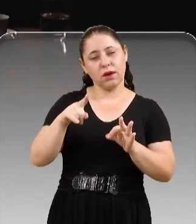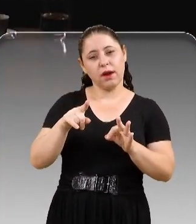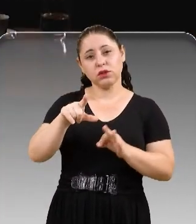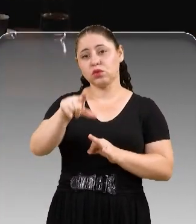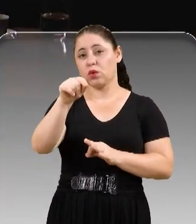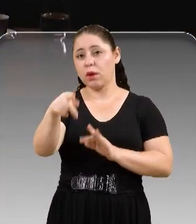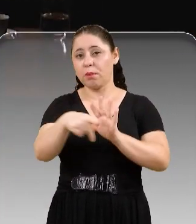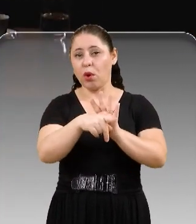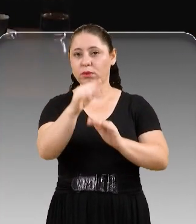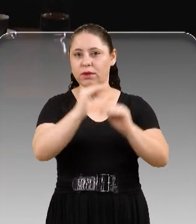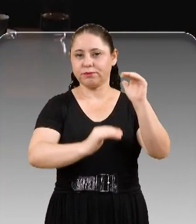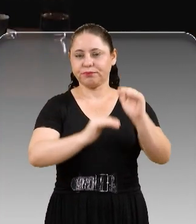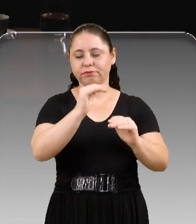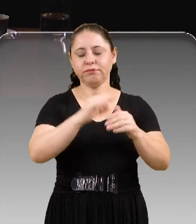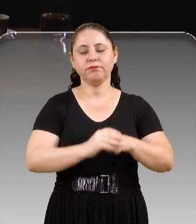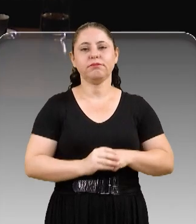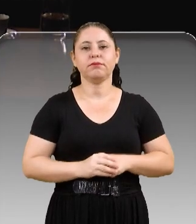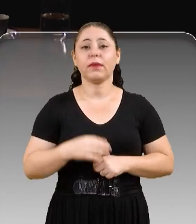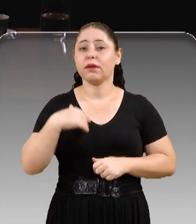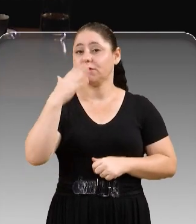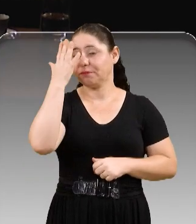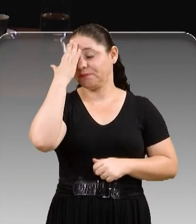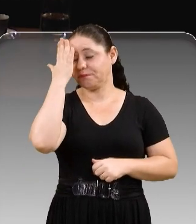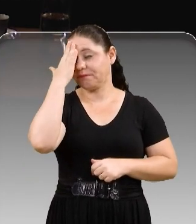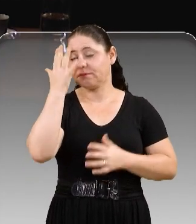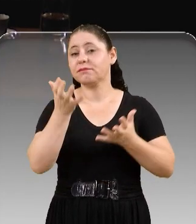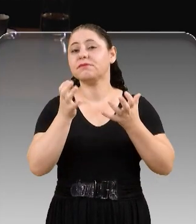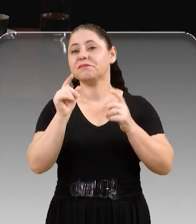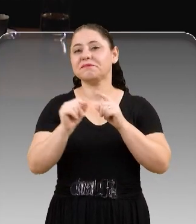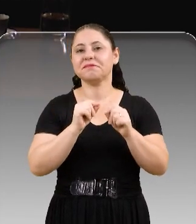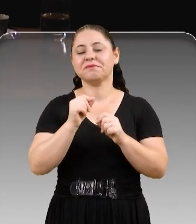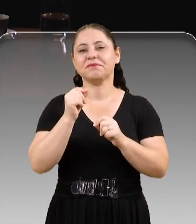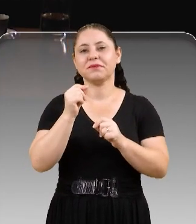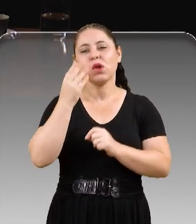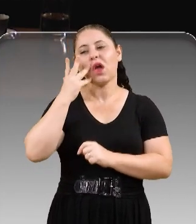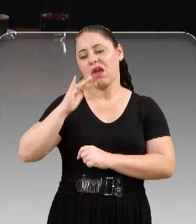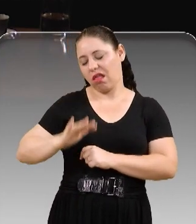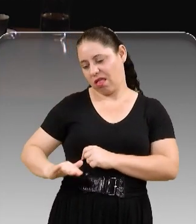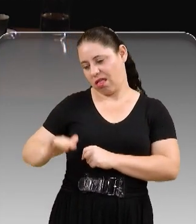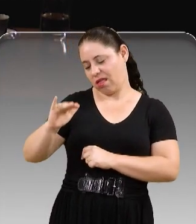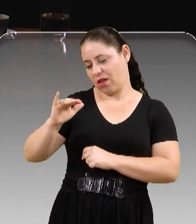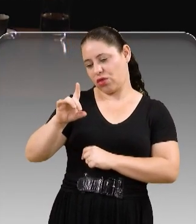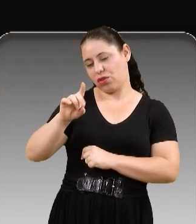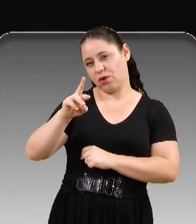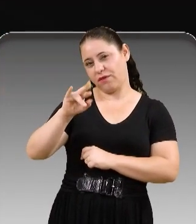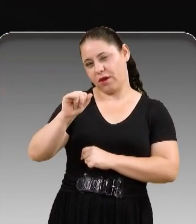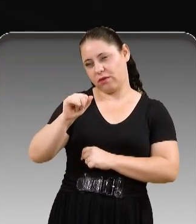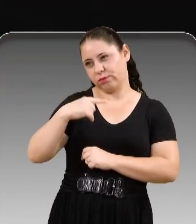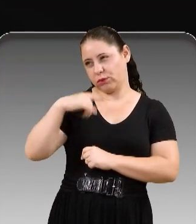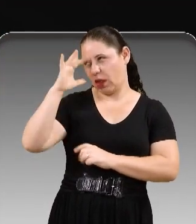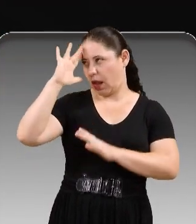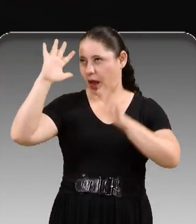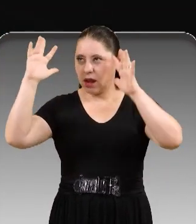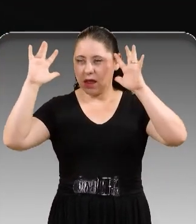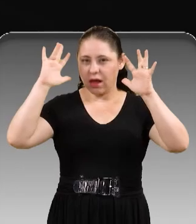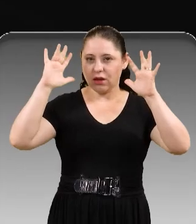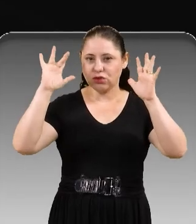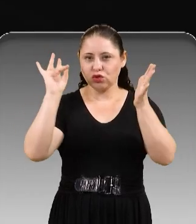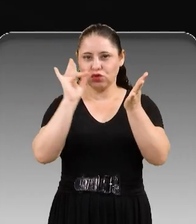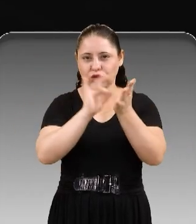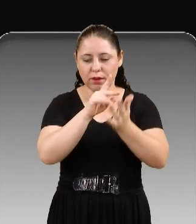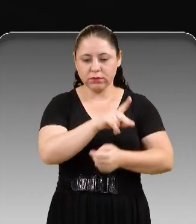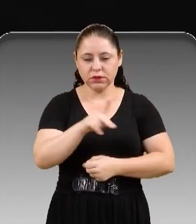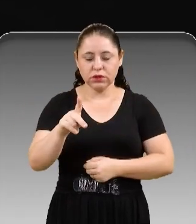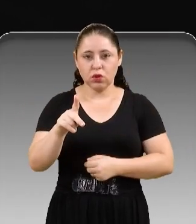senhor. E eu quero saber se o menino Dorival Renato Pavan tinha sonhos de chegar até a presidência de um tribunal